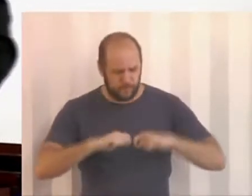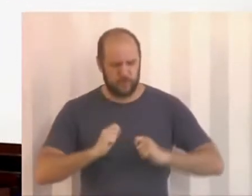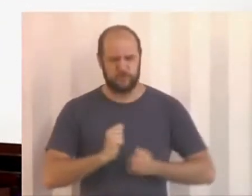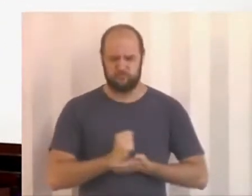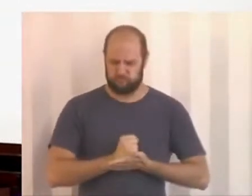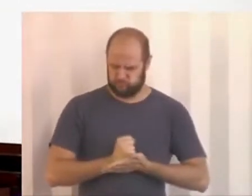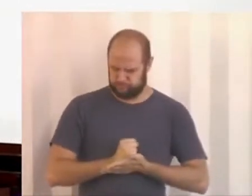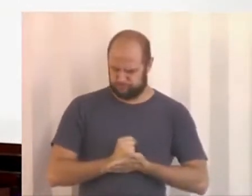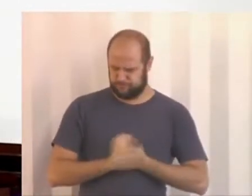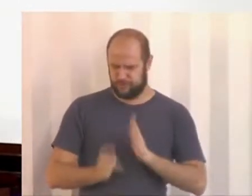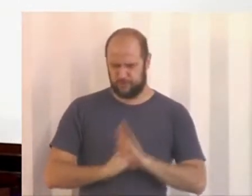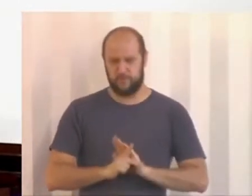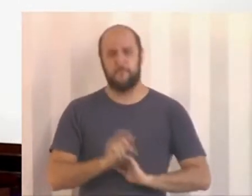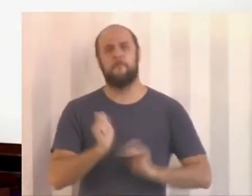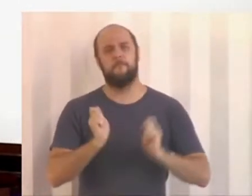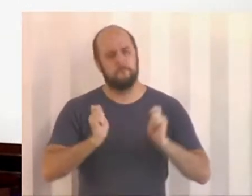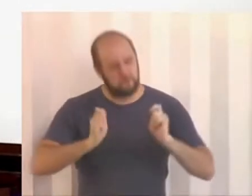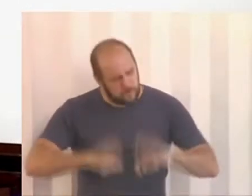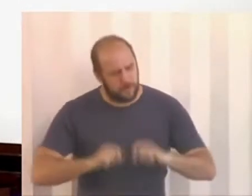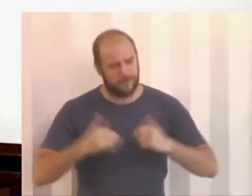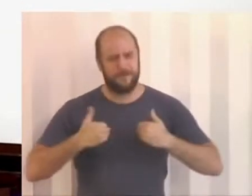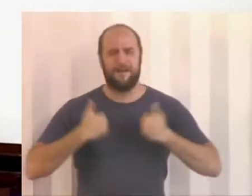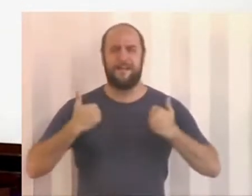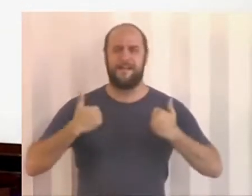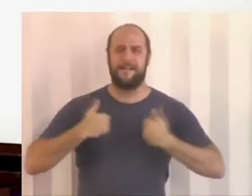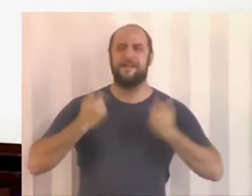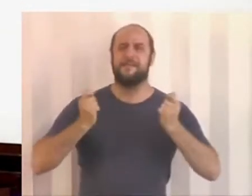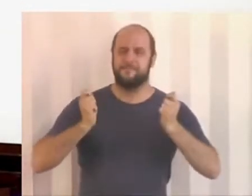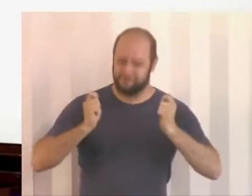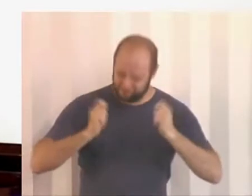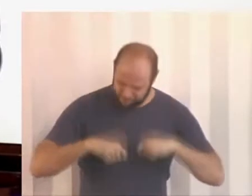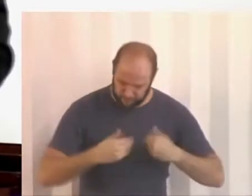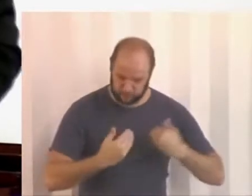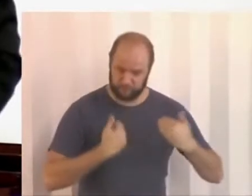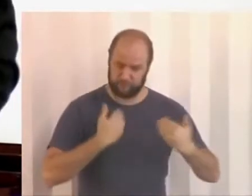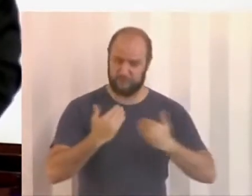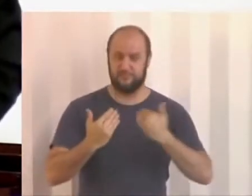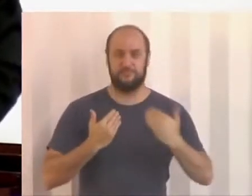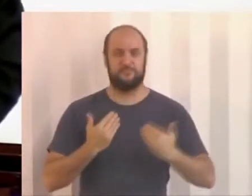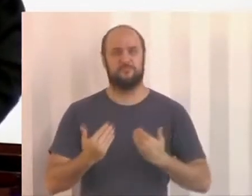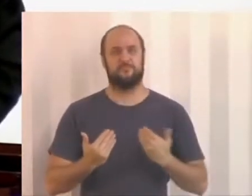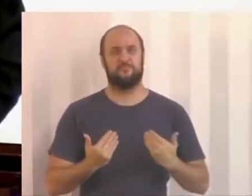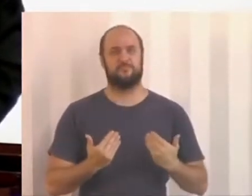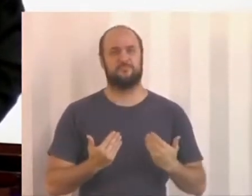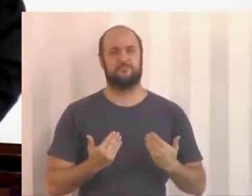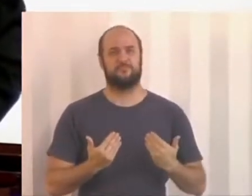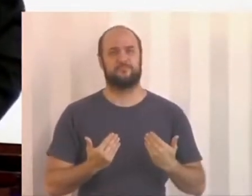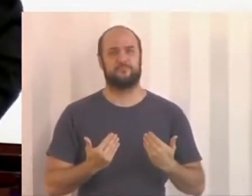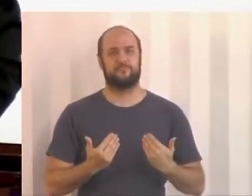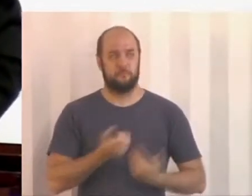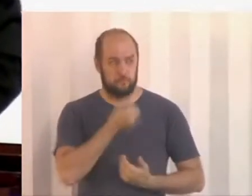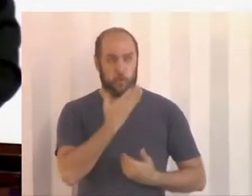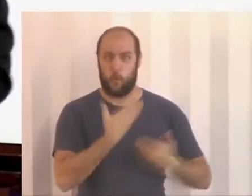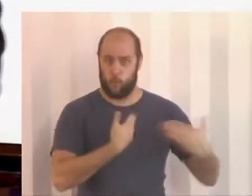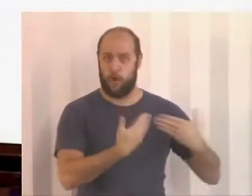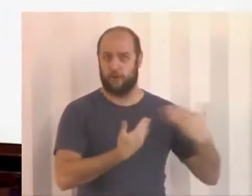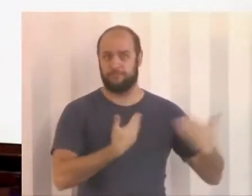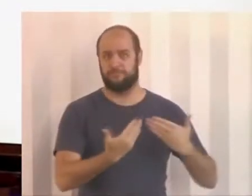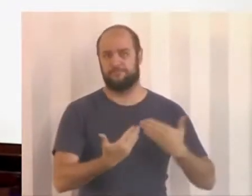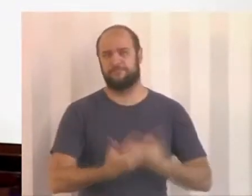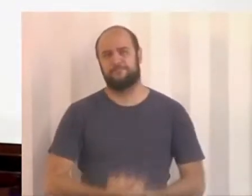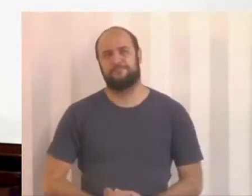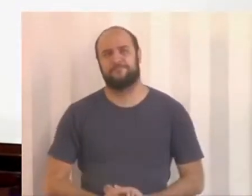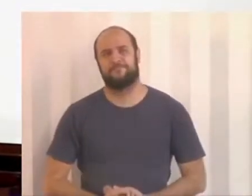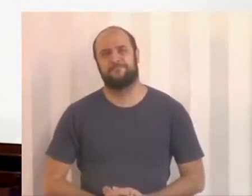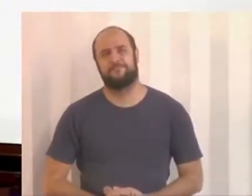eu posso ter alegria, eu posso desenvolver um relacionamento digno com o meu irmão. Então esse amor me